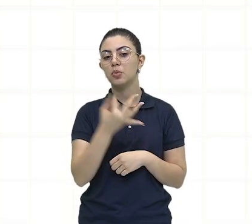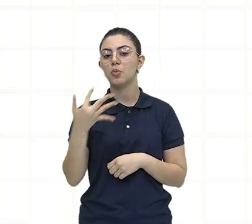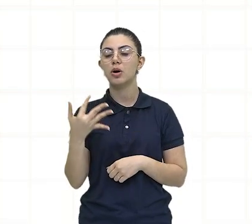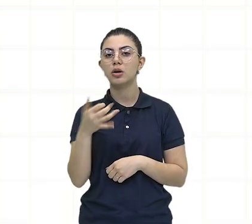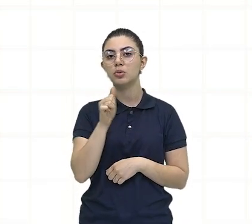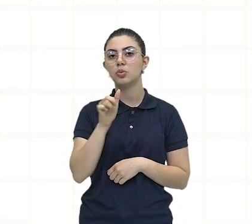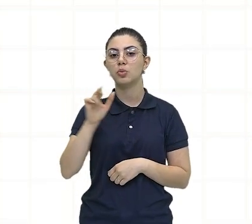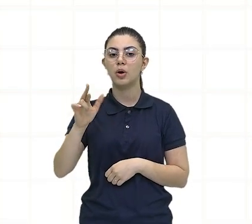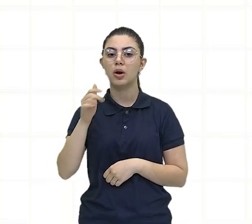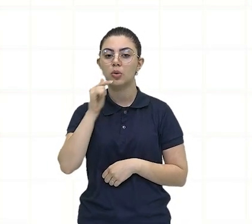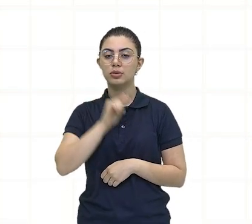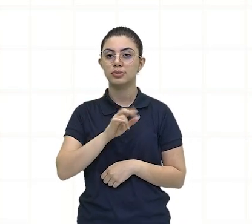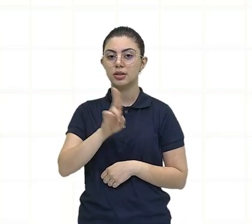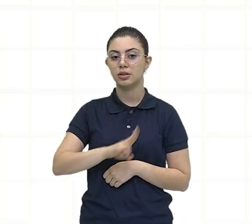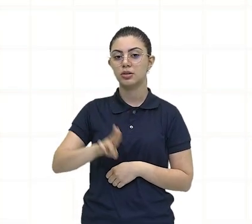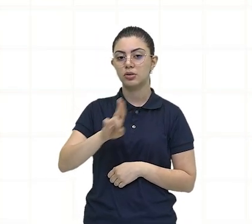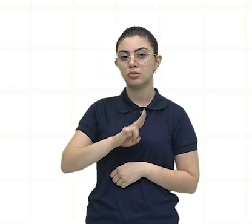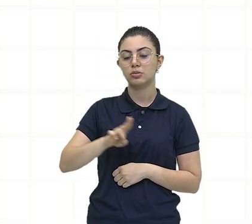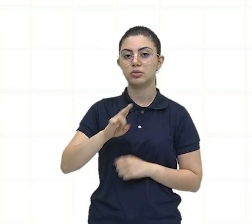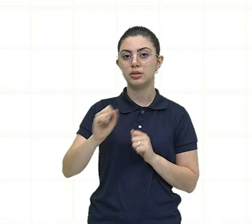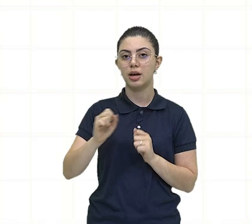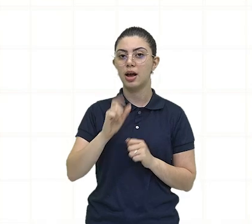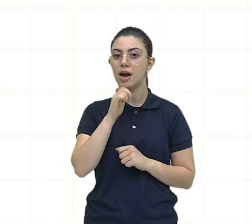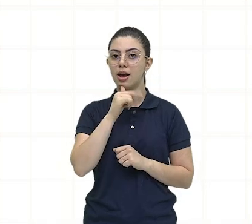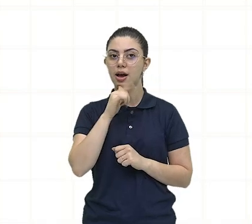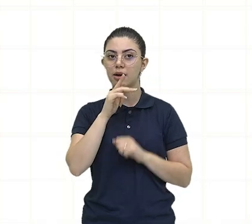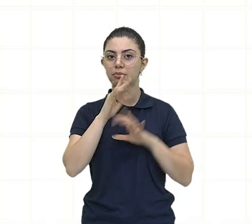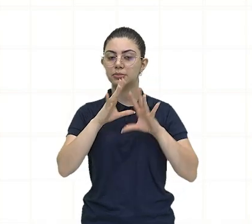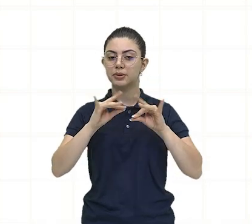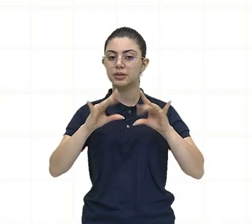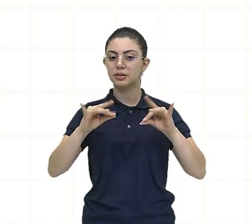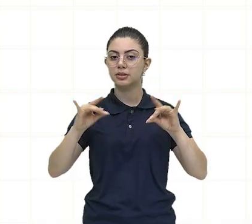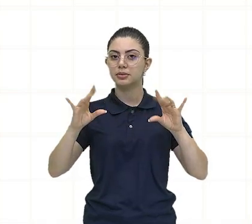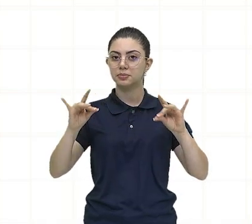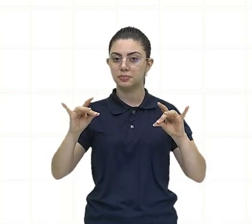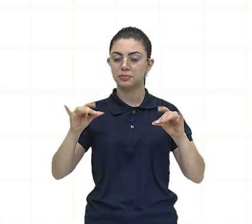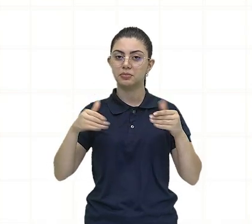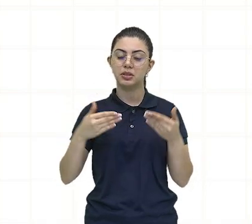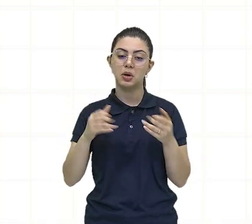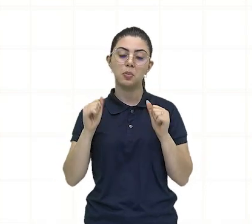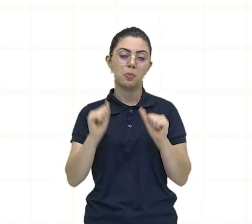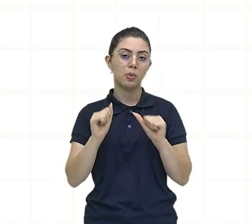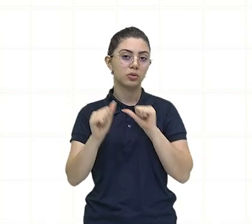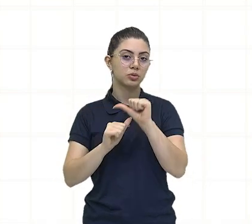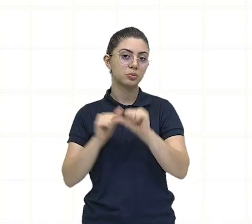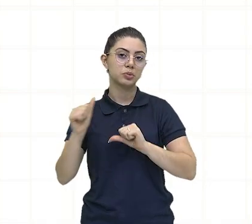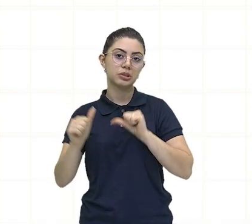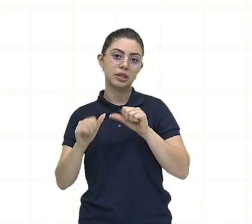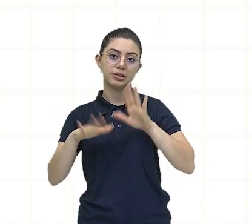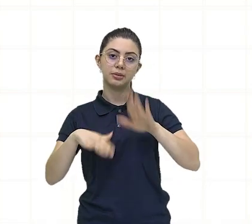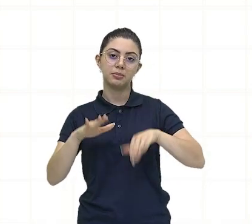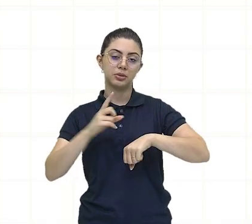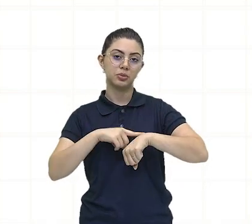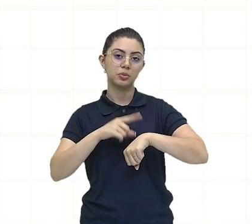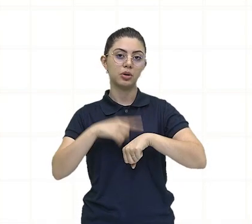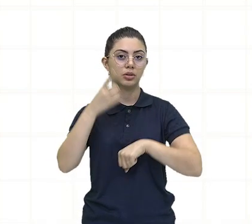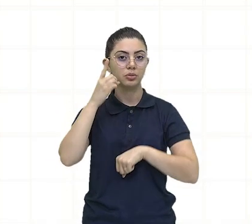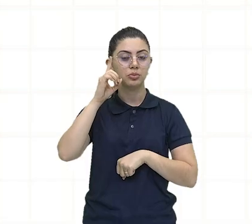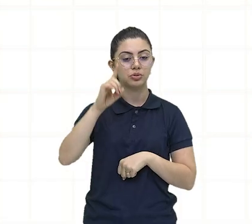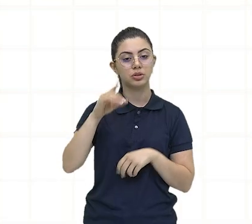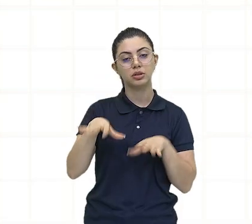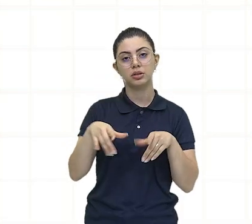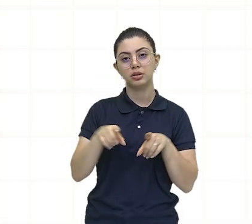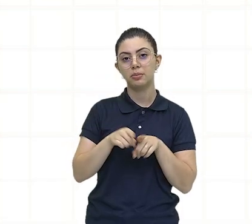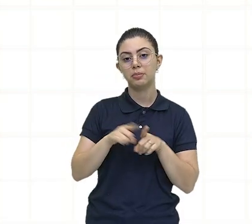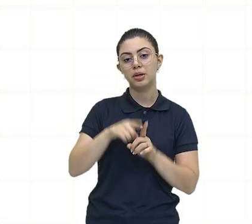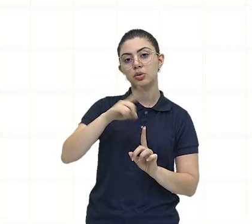aproveitar desse vapor em relação ao seu limite. Esse valor ele vai mudar conforme o horário do dia e também o tipo